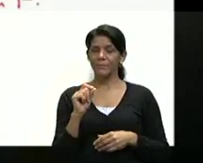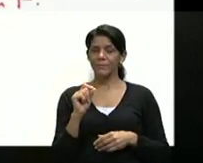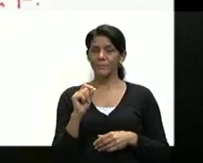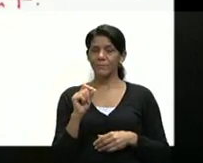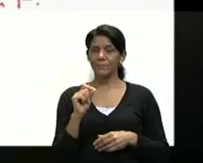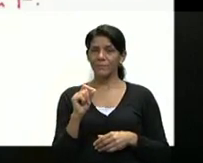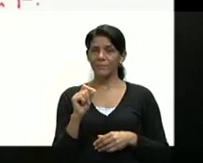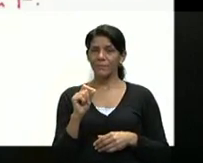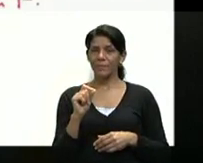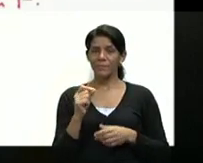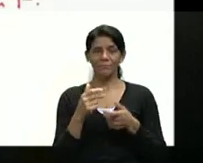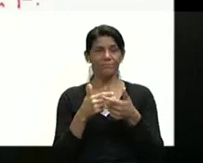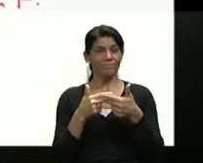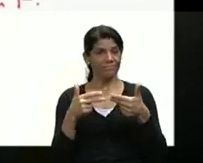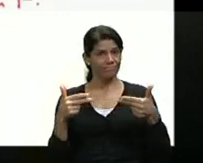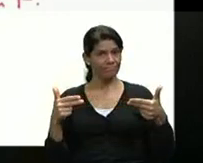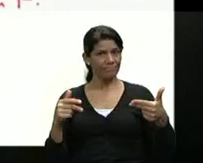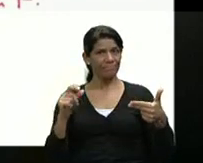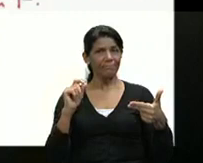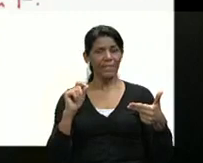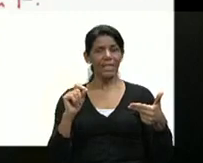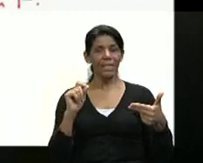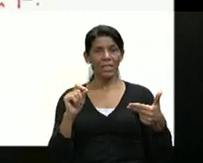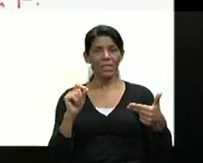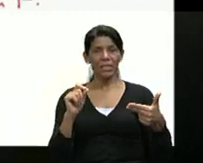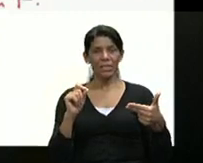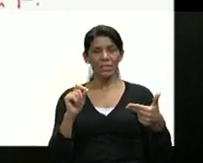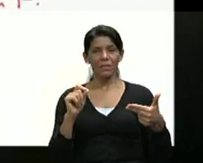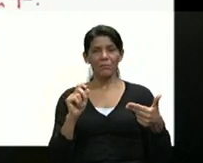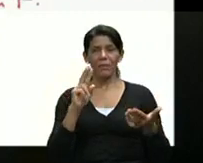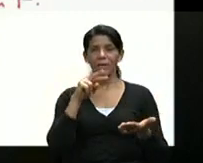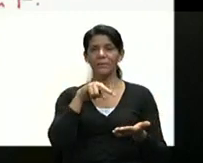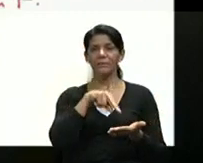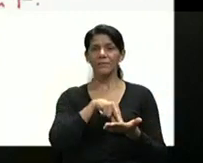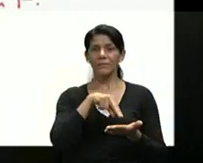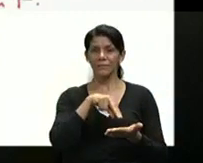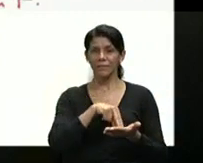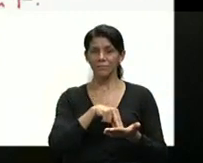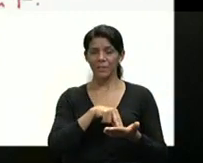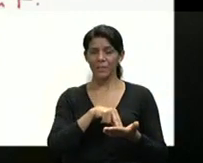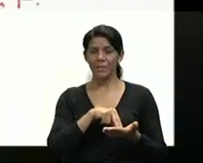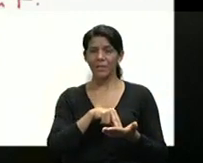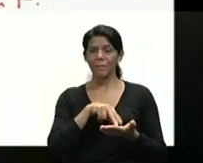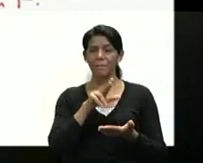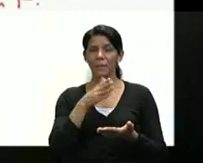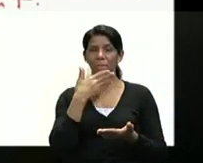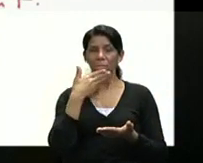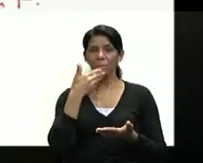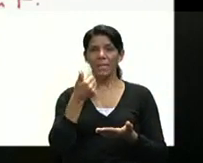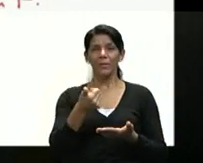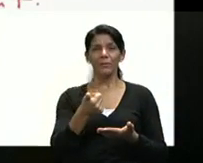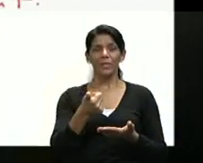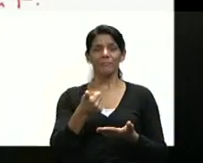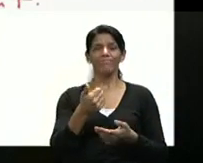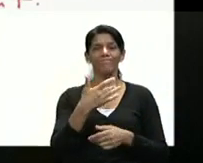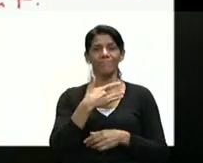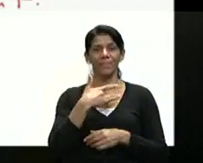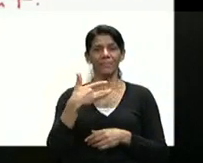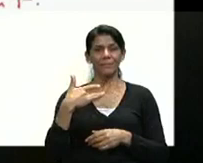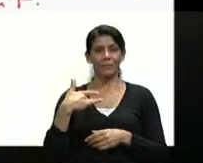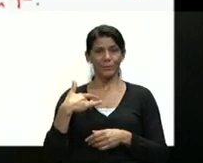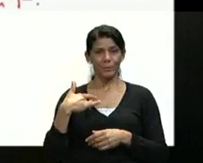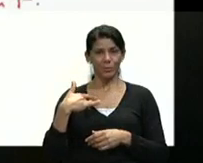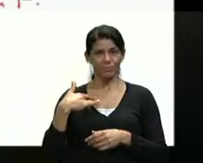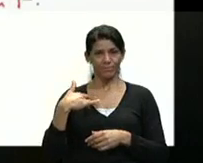esses elementos, né, atuando aqui como medidas a serem adotadas